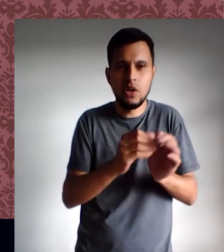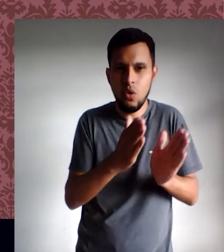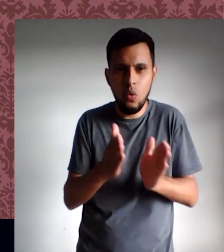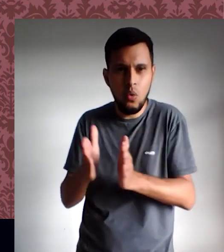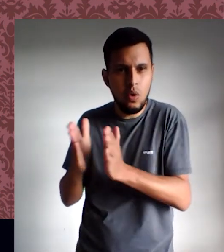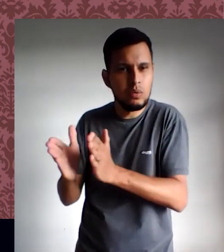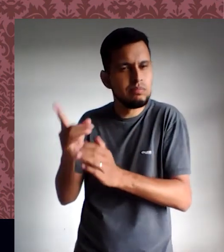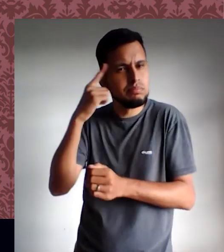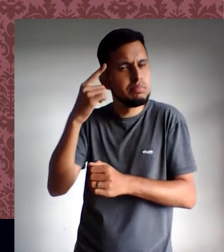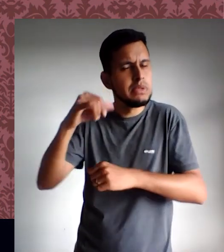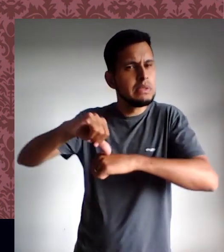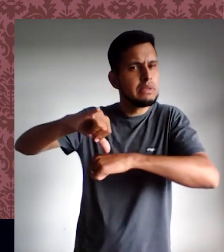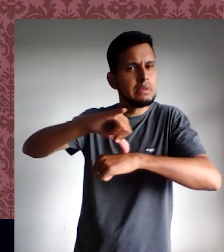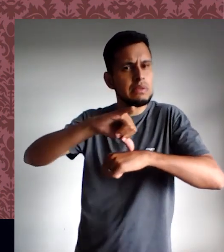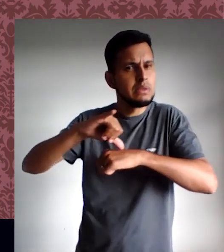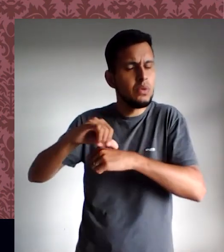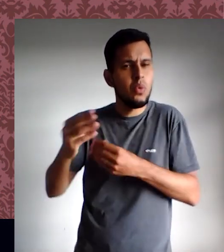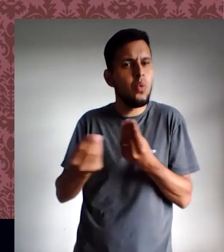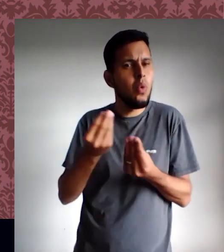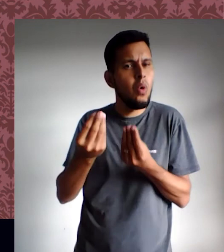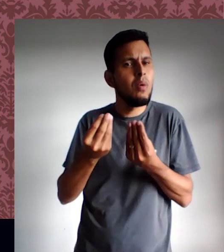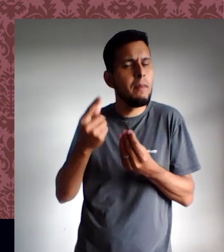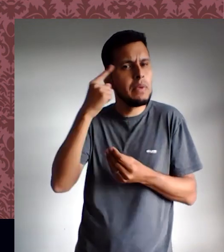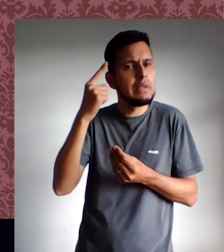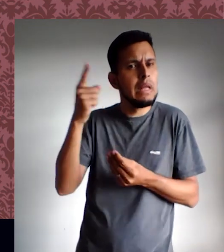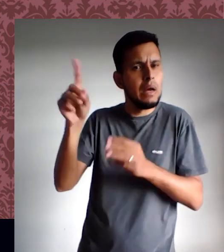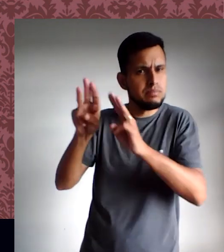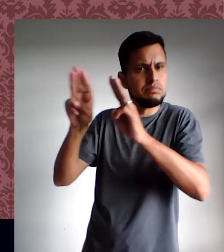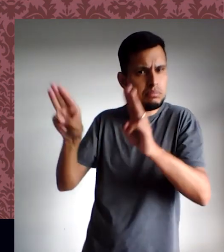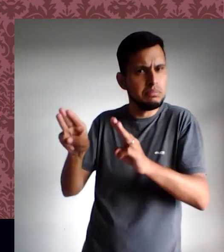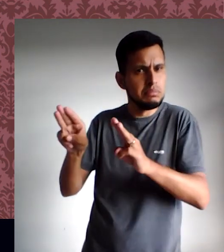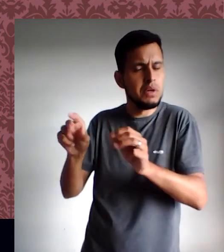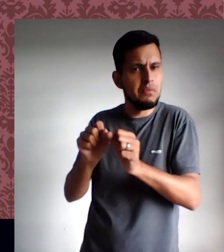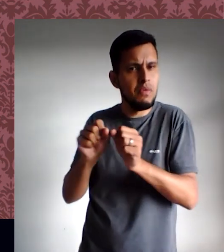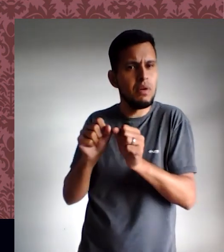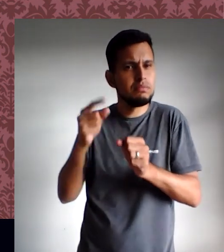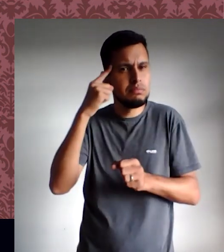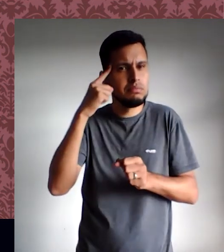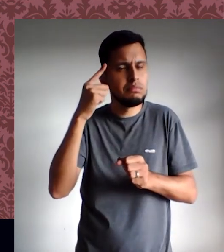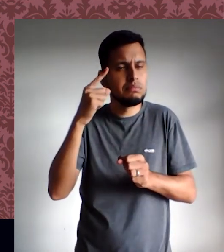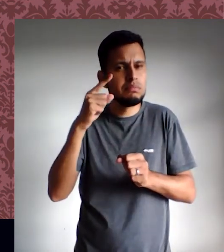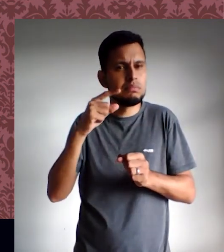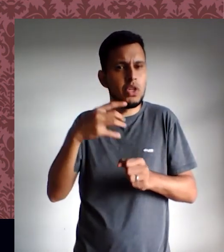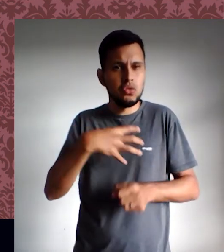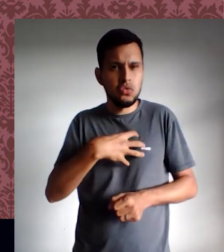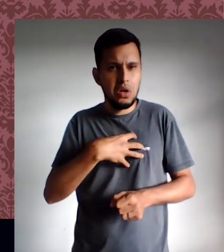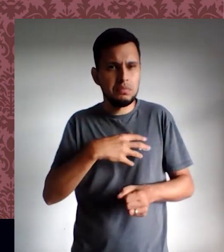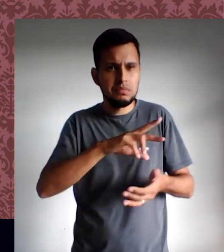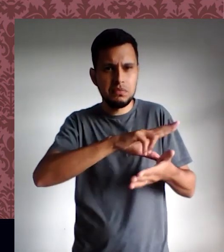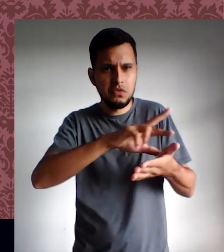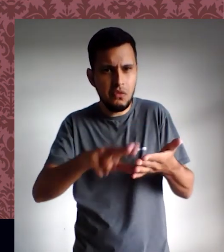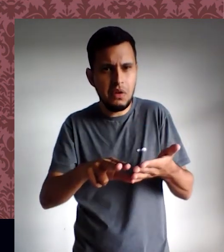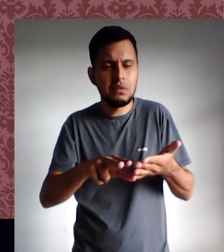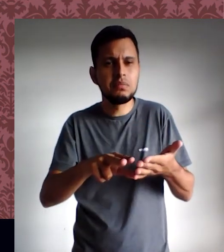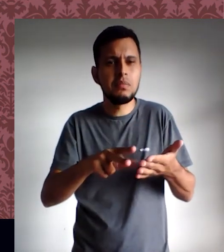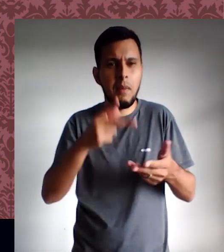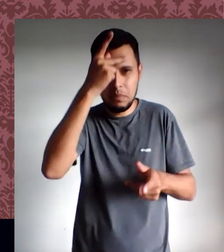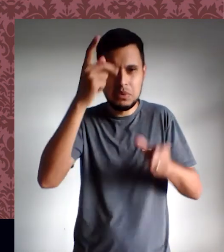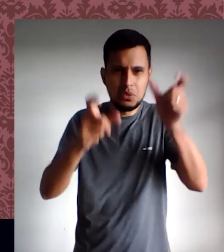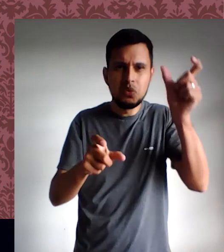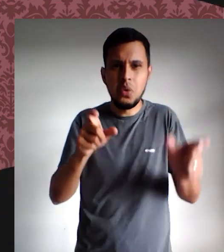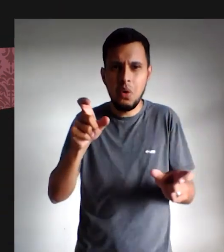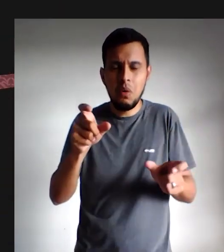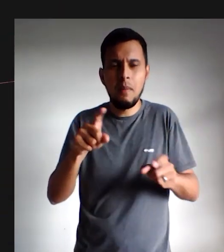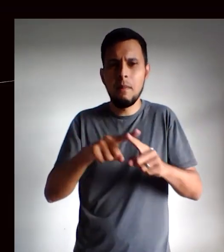as expografias, vão pensar que nesse museu se pensa, então, a questão dessa oculocentricidade das obras, nesse padrão